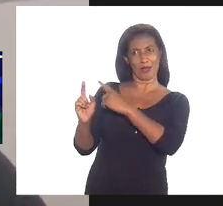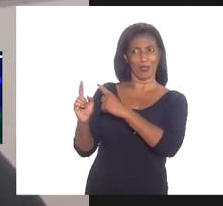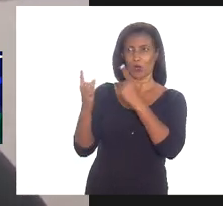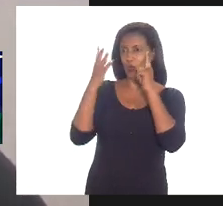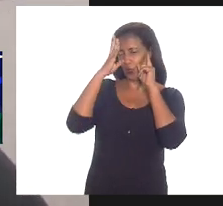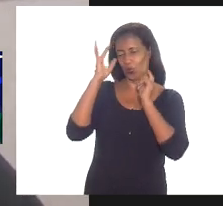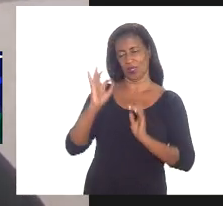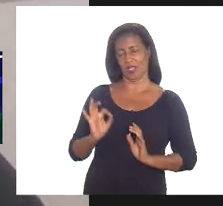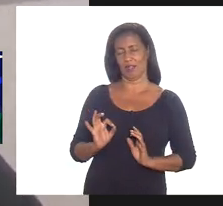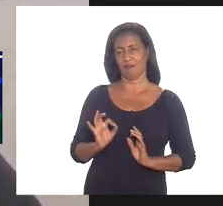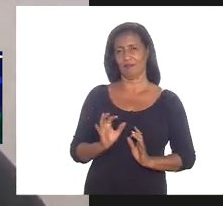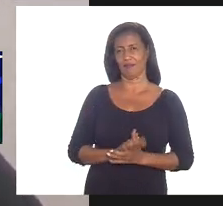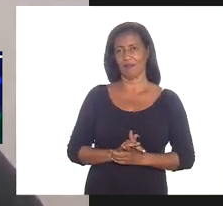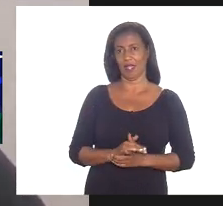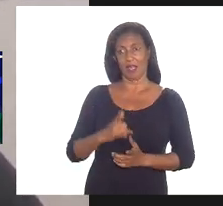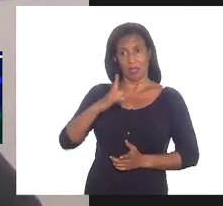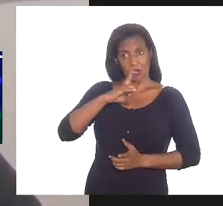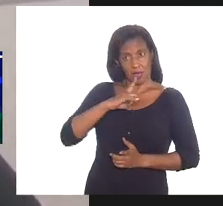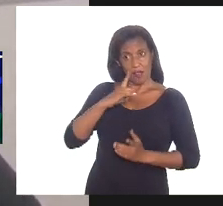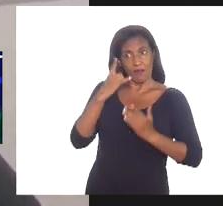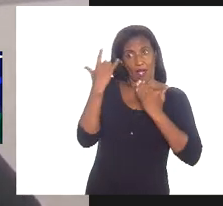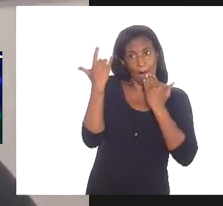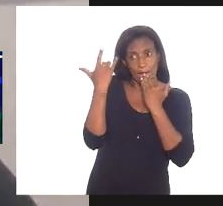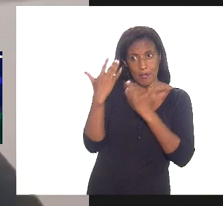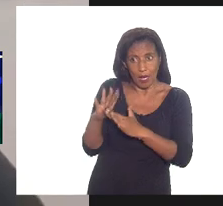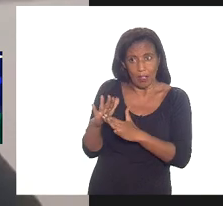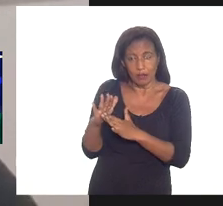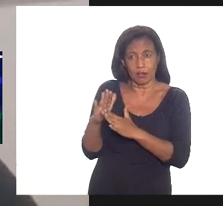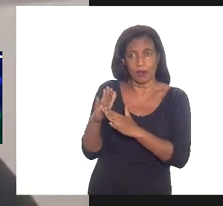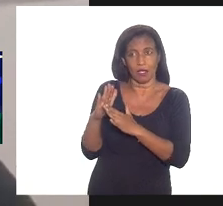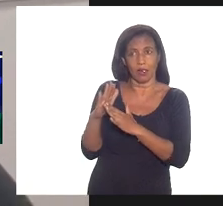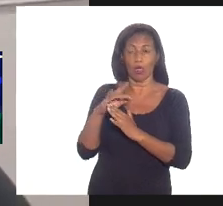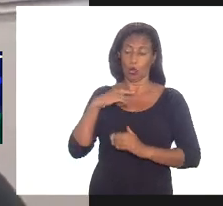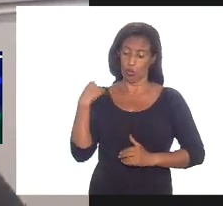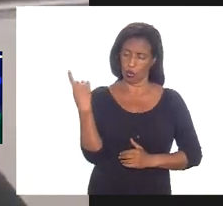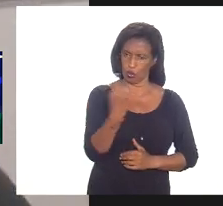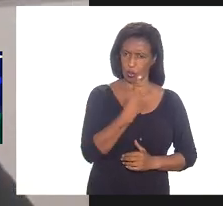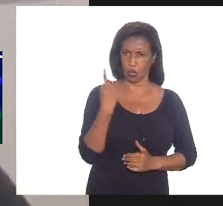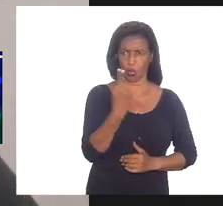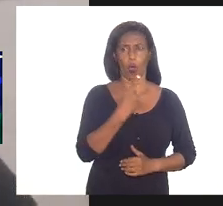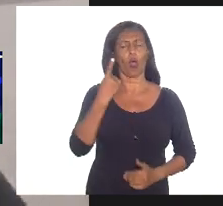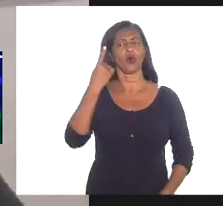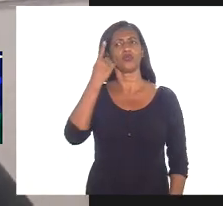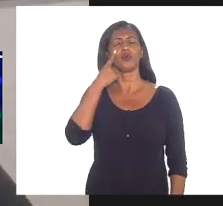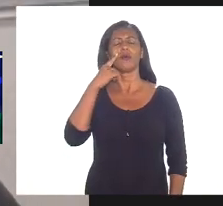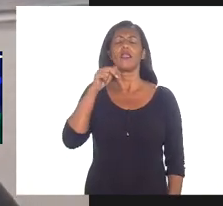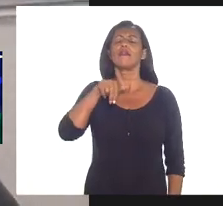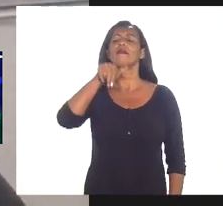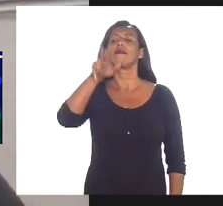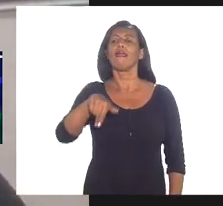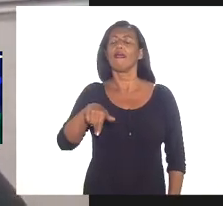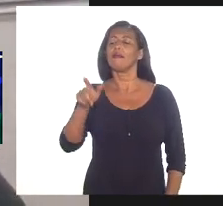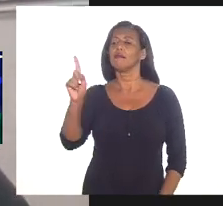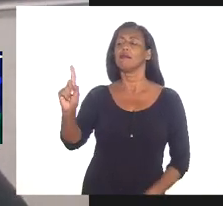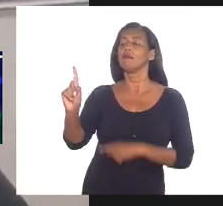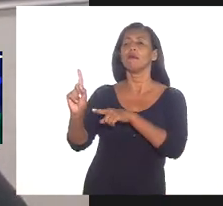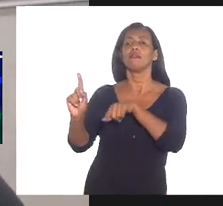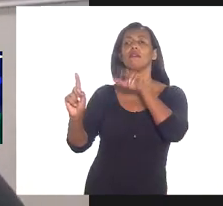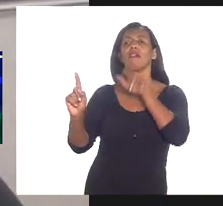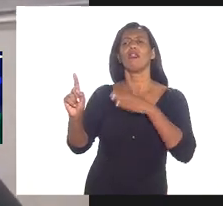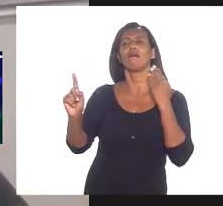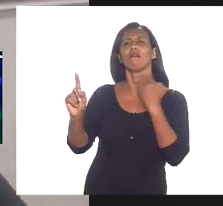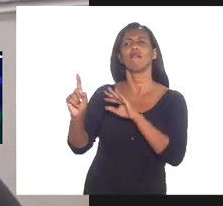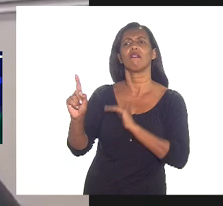todos teve ameaça jogou uma parte nós venhamos aqui e diga quem foi ameaçado